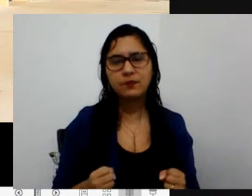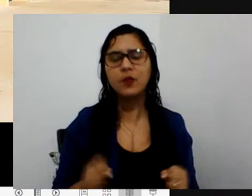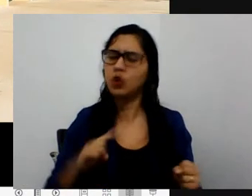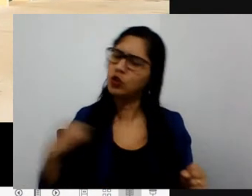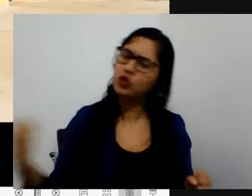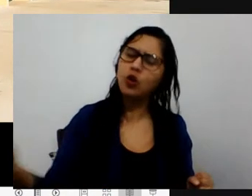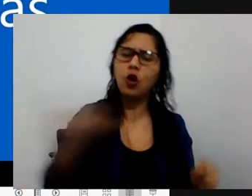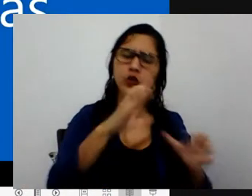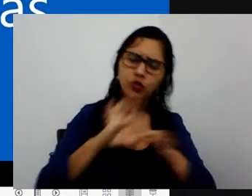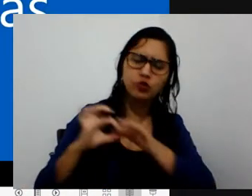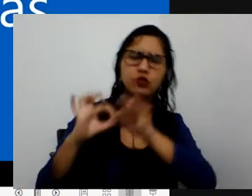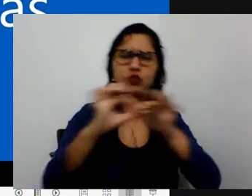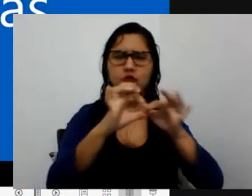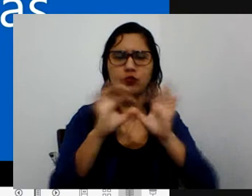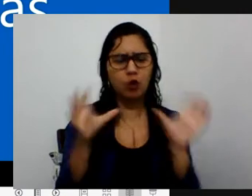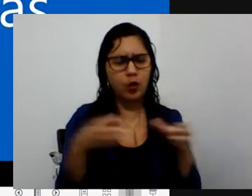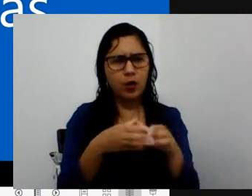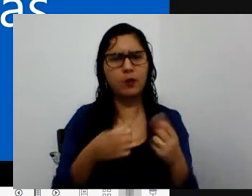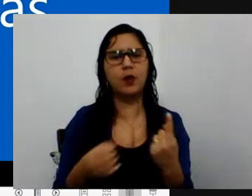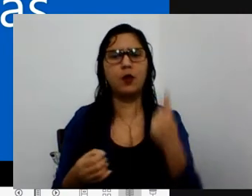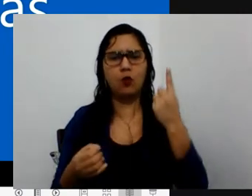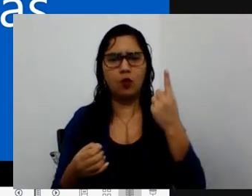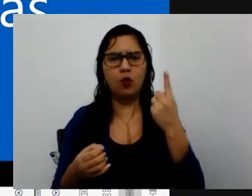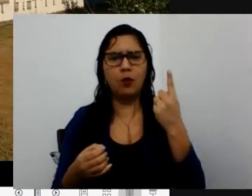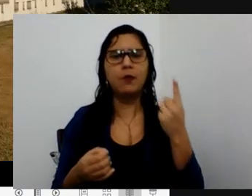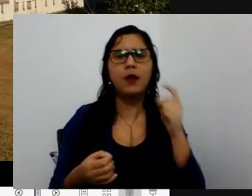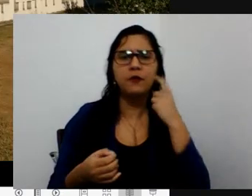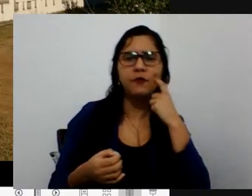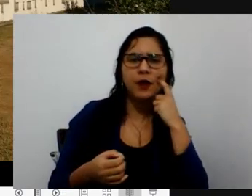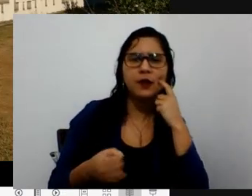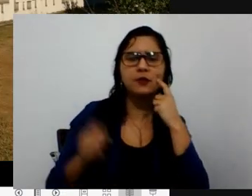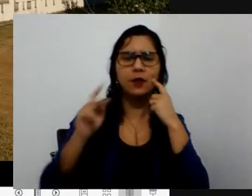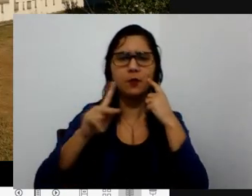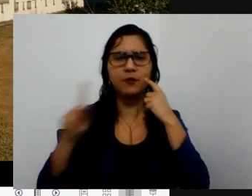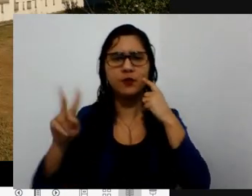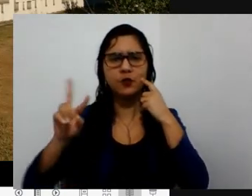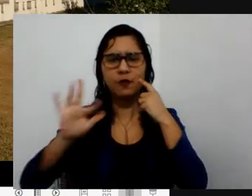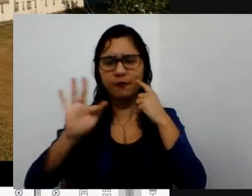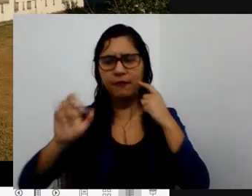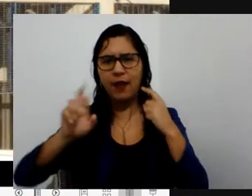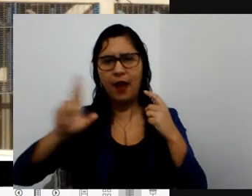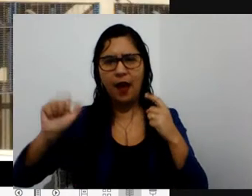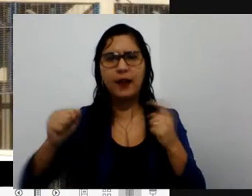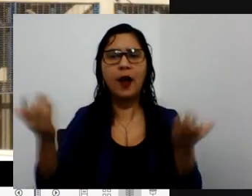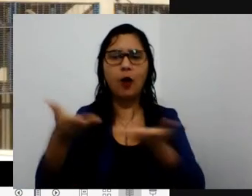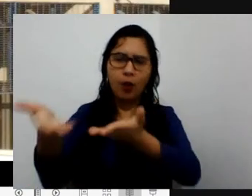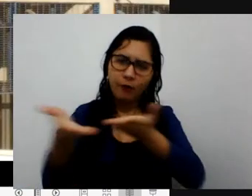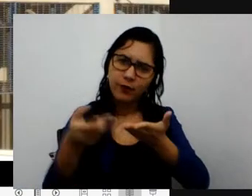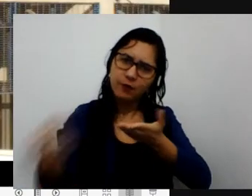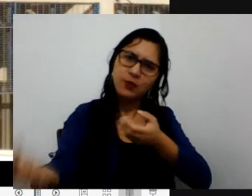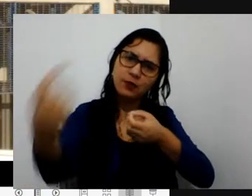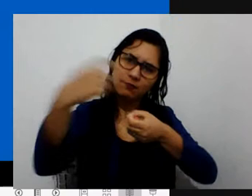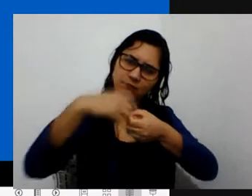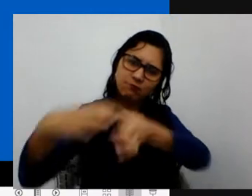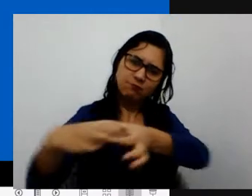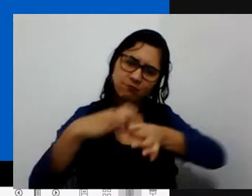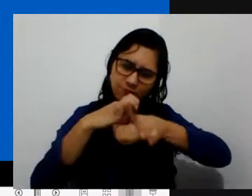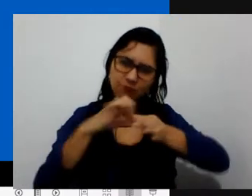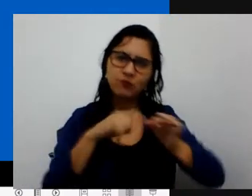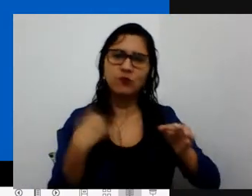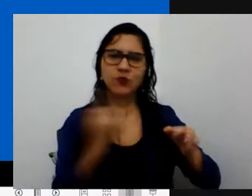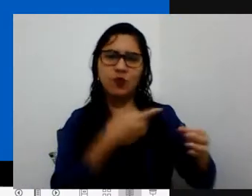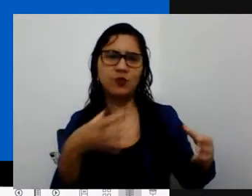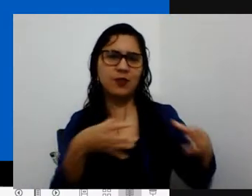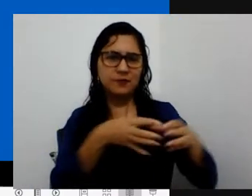juntos em uma única equipe, com Wanda e Ferrari, e agora estamos convidando você para fazer parte desta grande